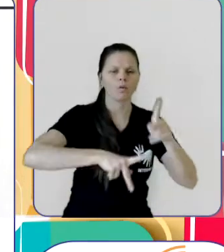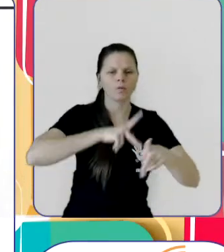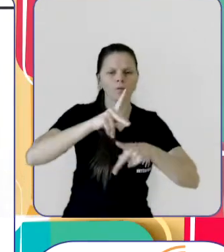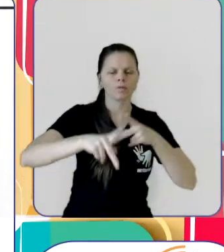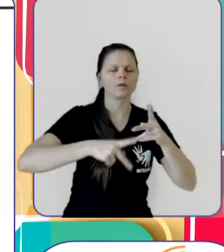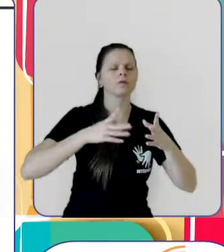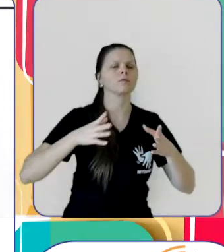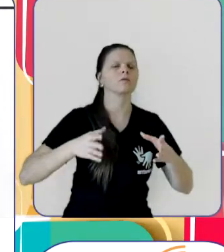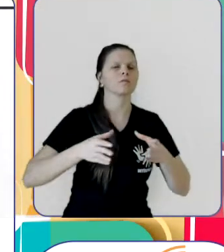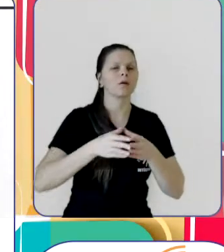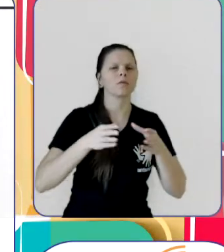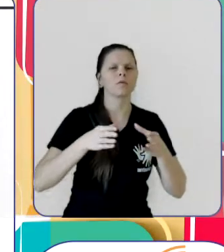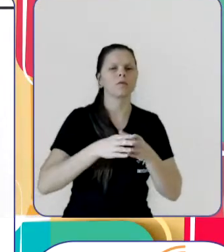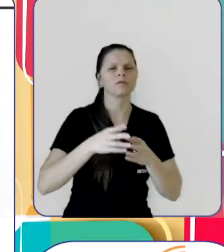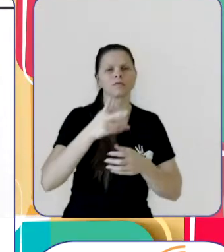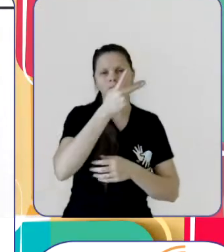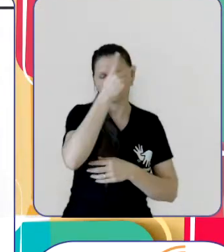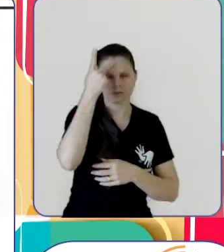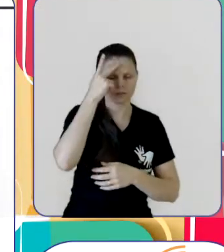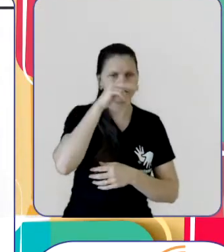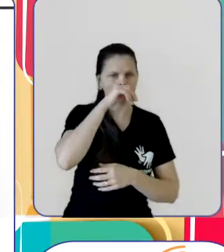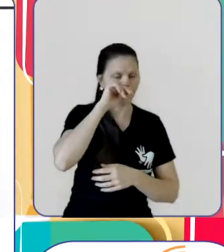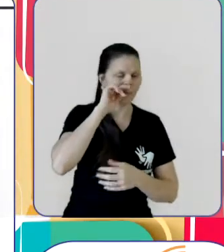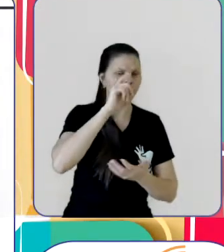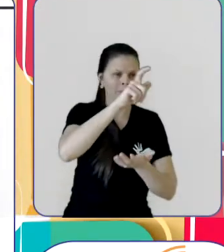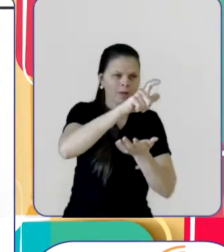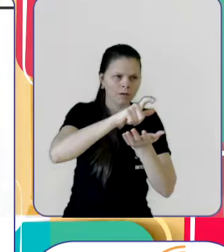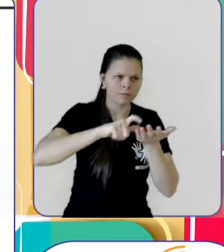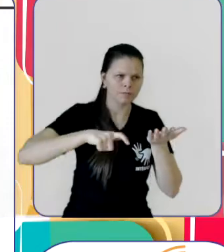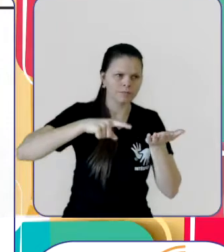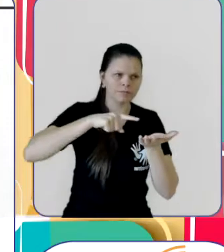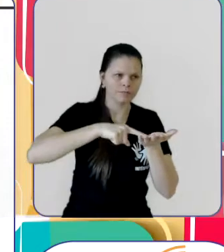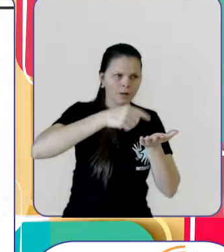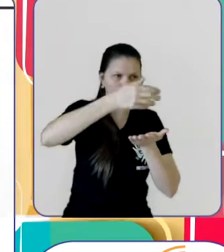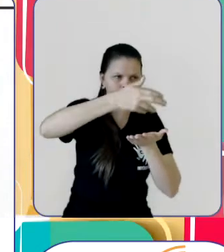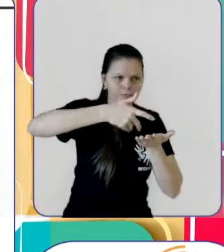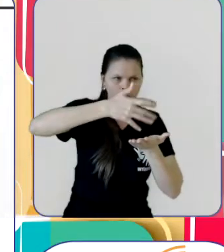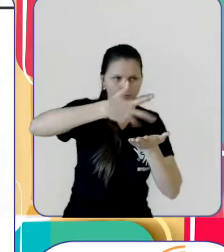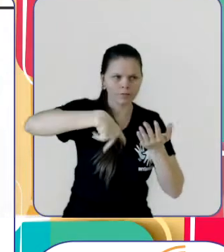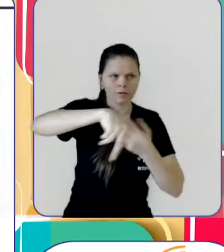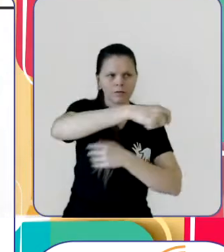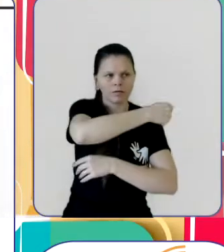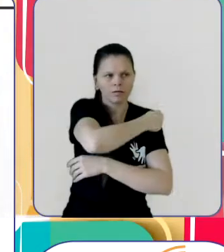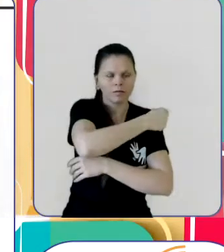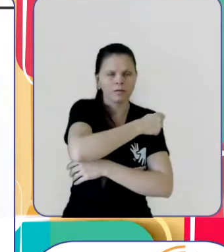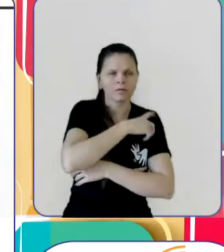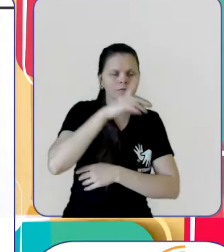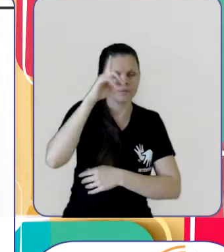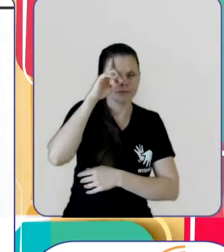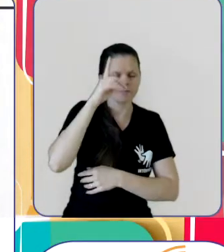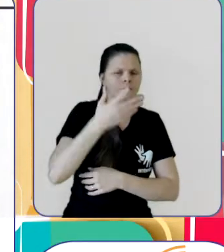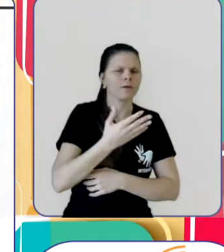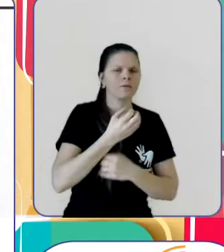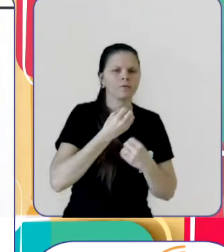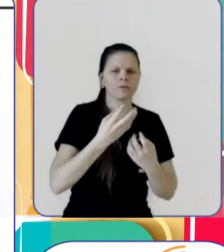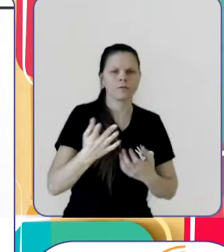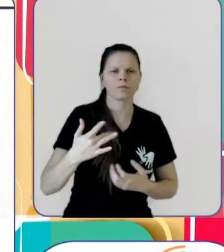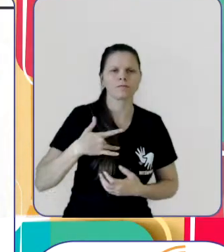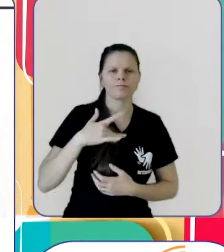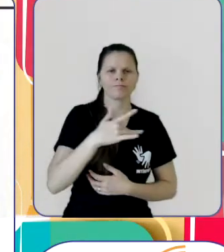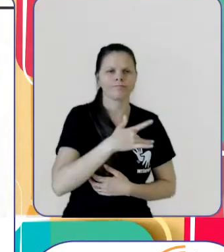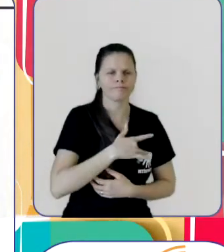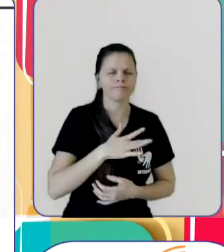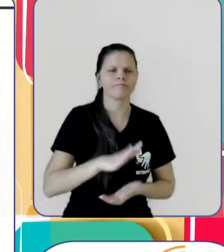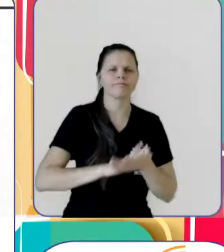infância. Então, manter a caderneta de vacinação em dia é fundamental, além de garantir a saúde da população,